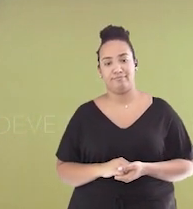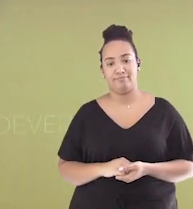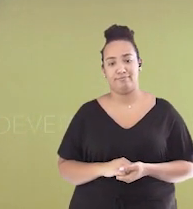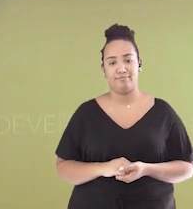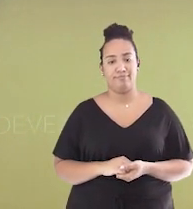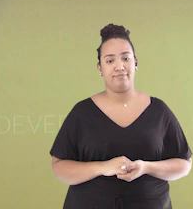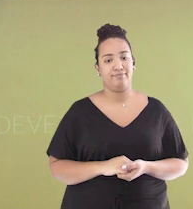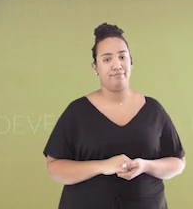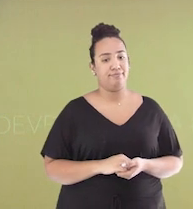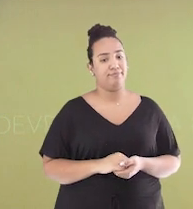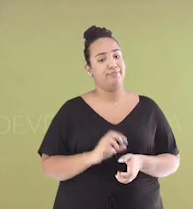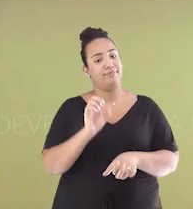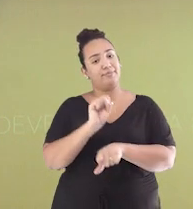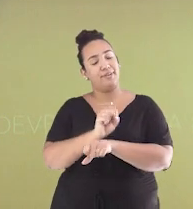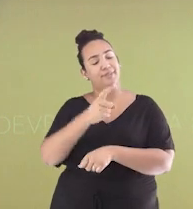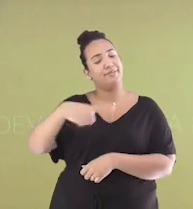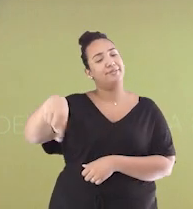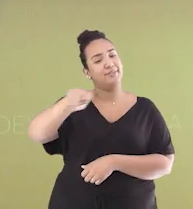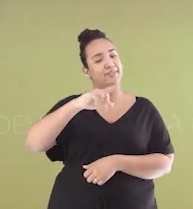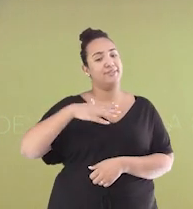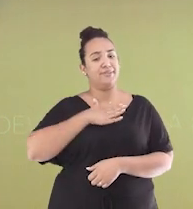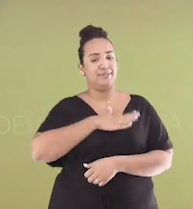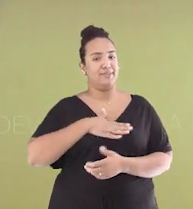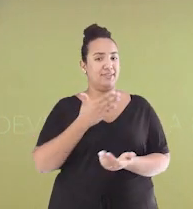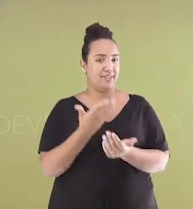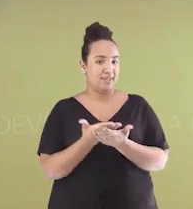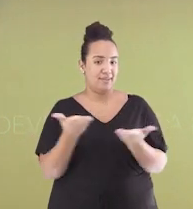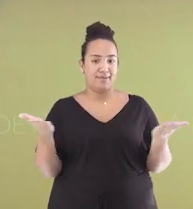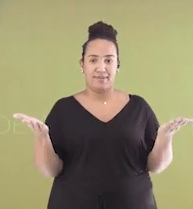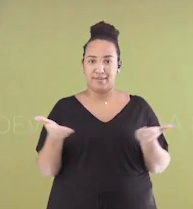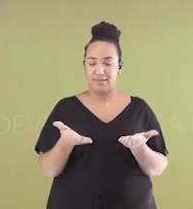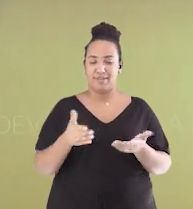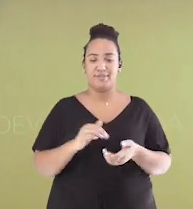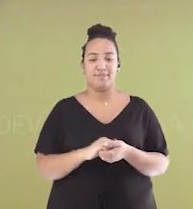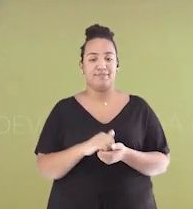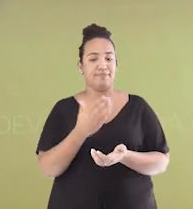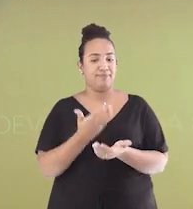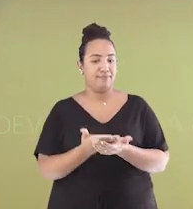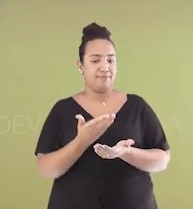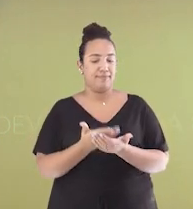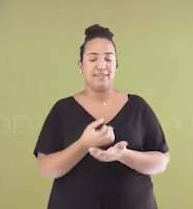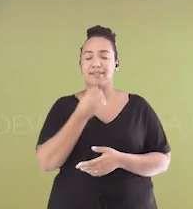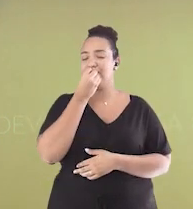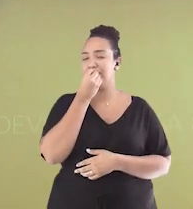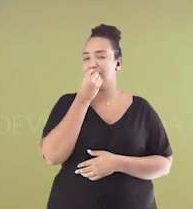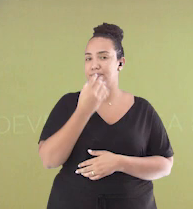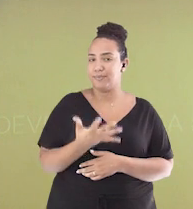todos tenham gostado da aula de hoje. Estudar é sempre muito bom. E